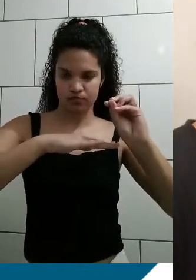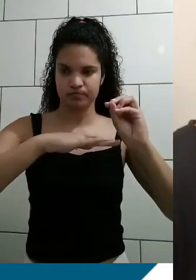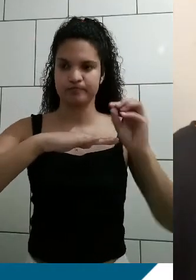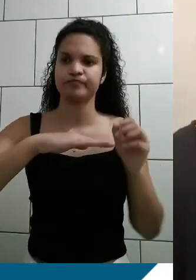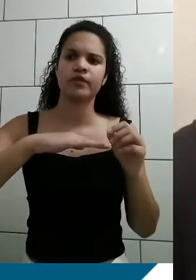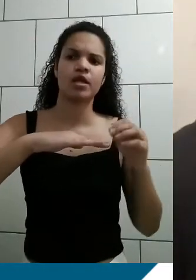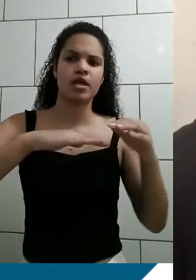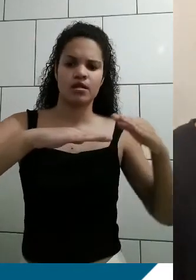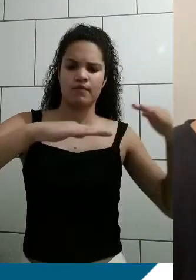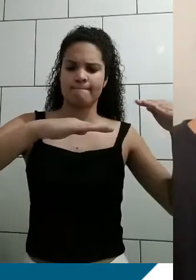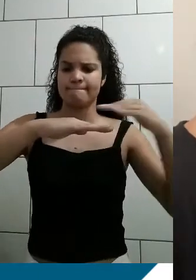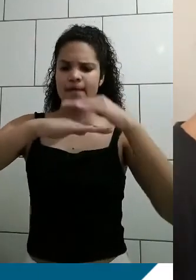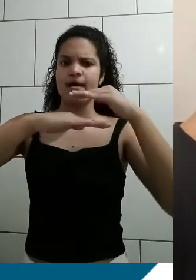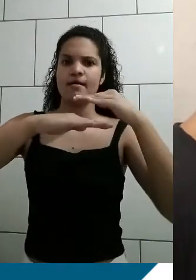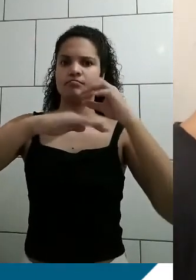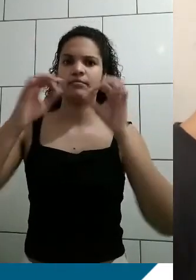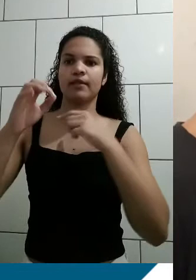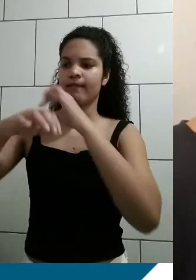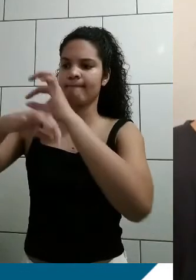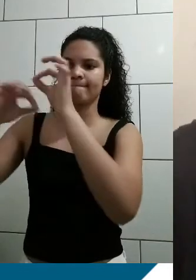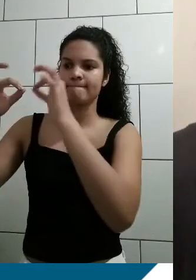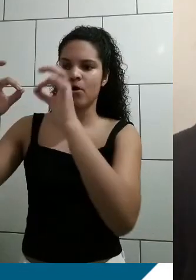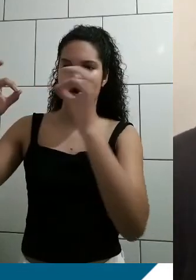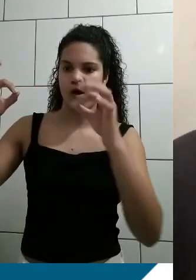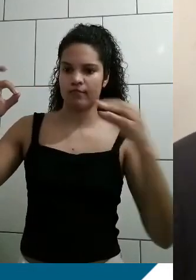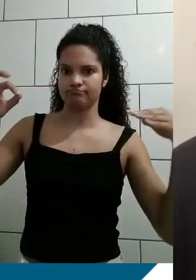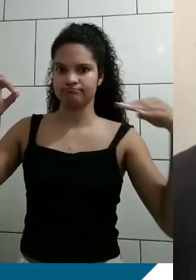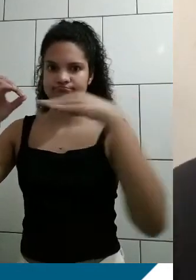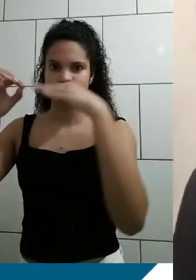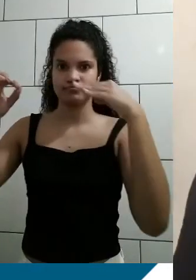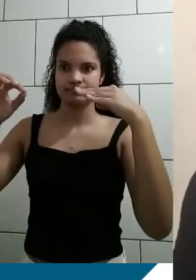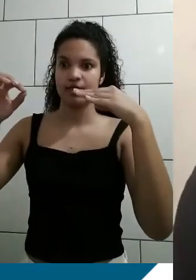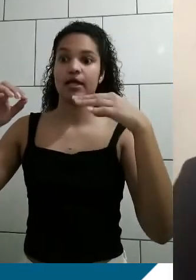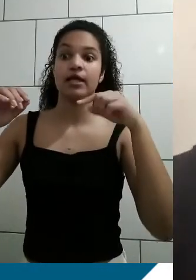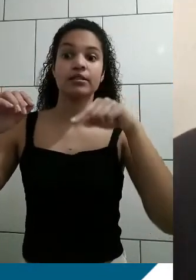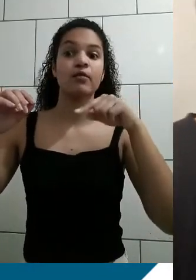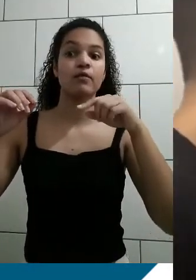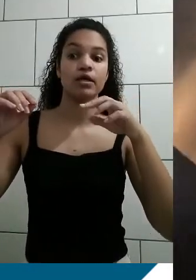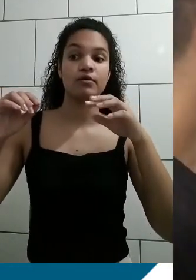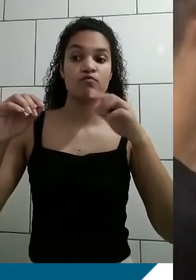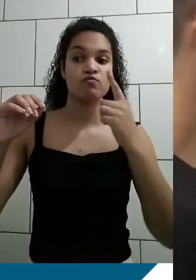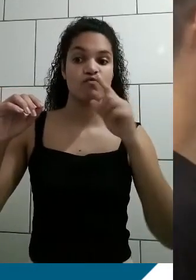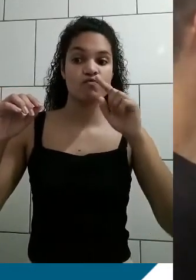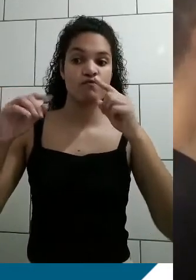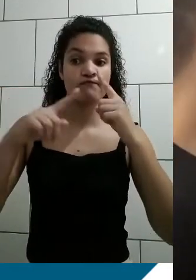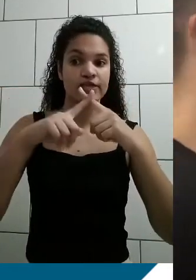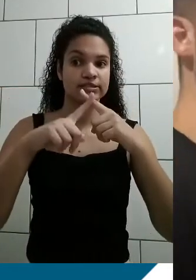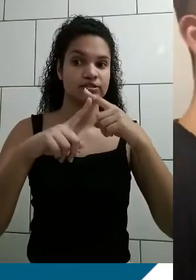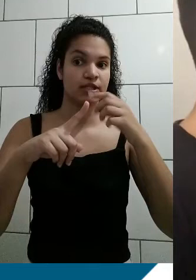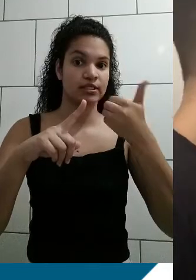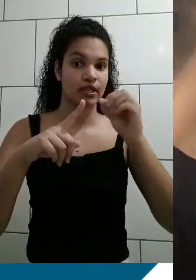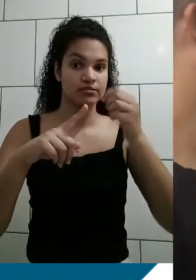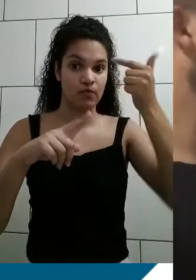ao quadrado Newton por metro. Determine a máxima deformação da mola. Bom, pessoal, basicamente qual